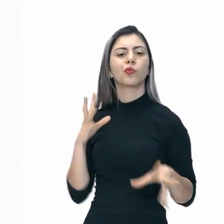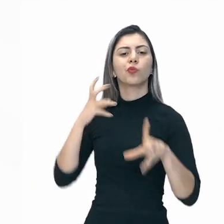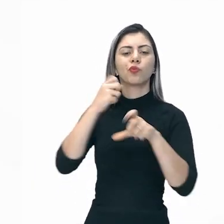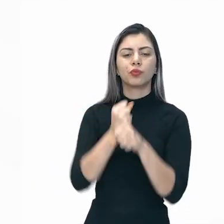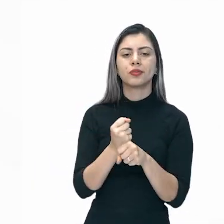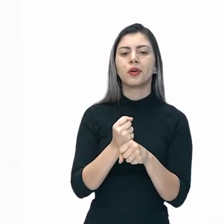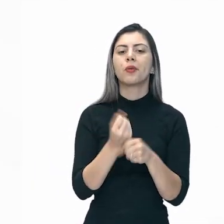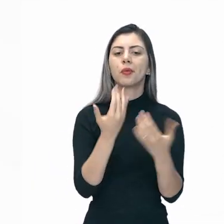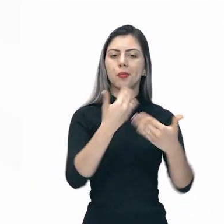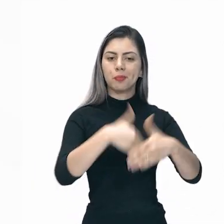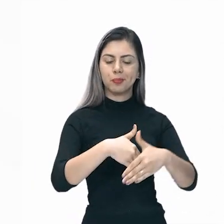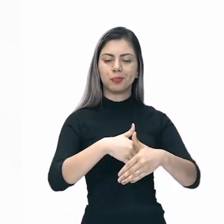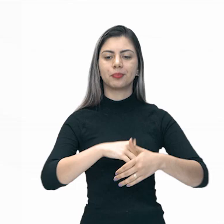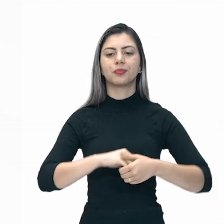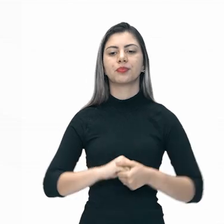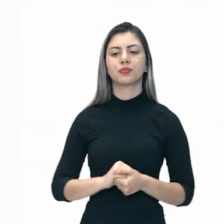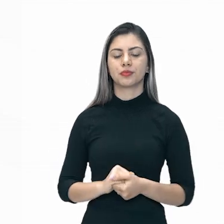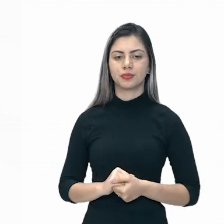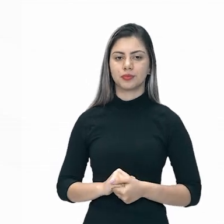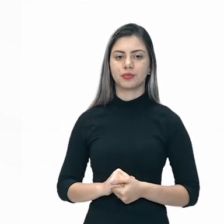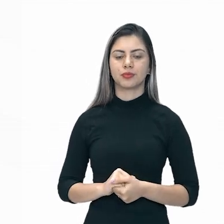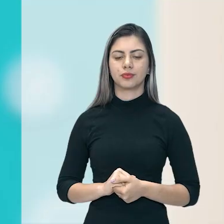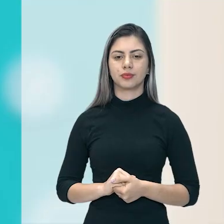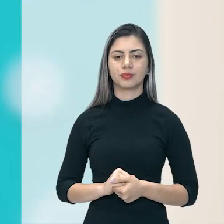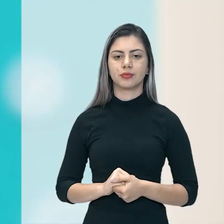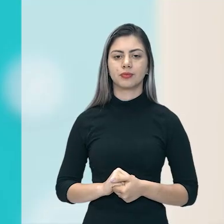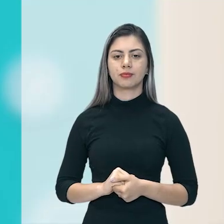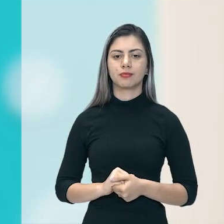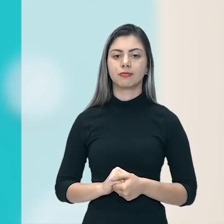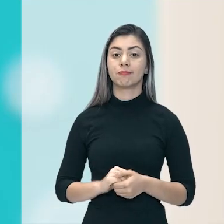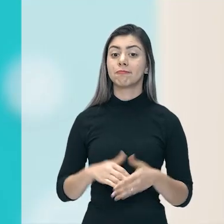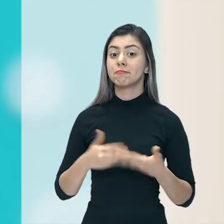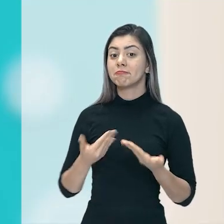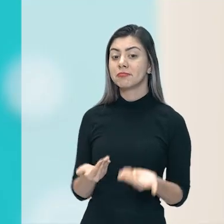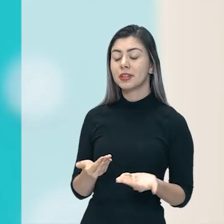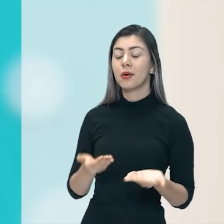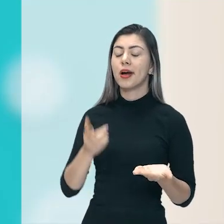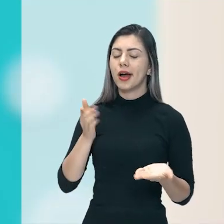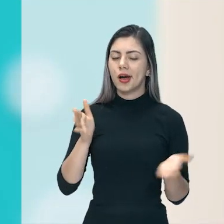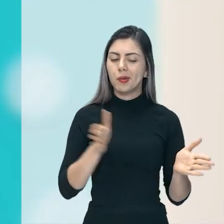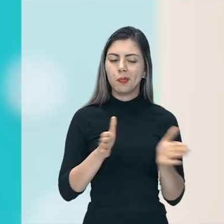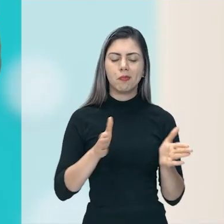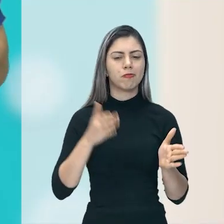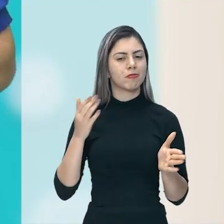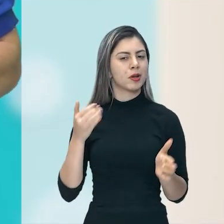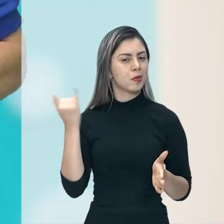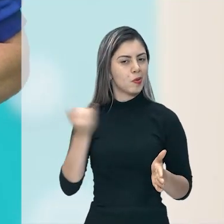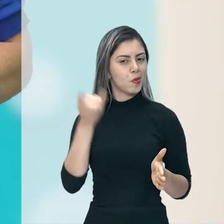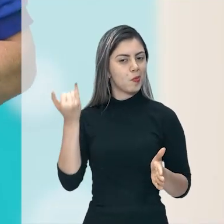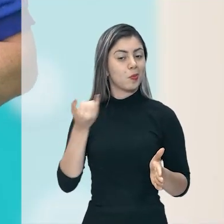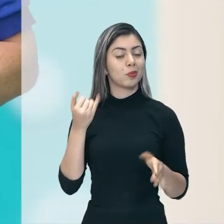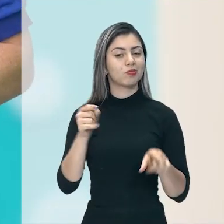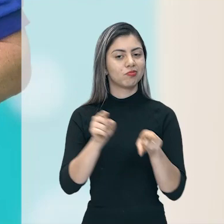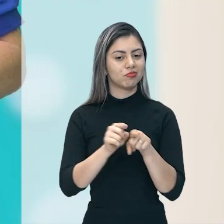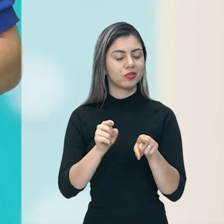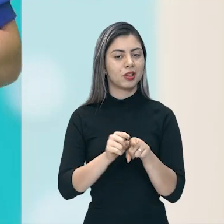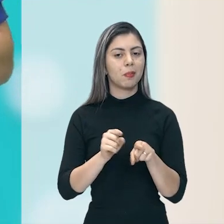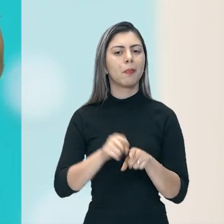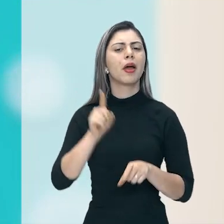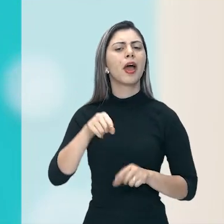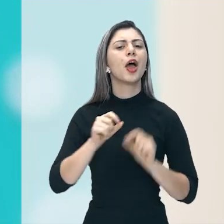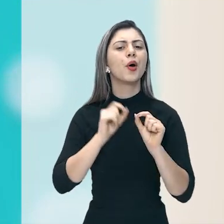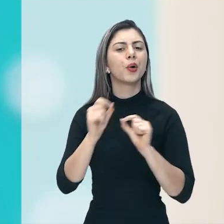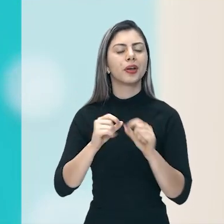é revisão e avaliação. Então, um momento muito importante também da nossa aula,